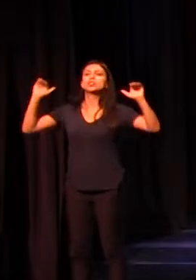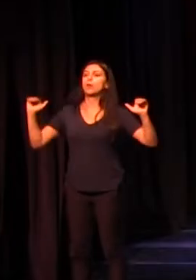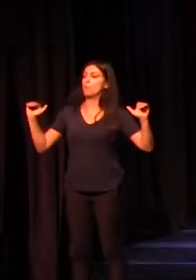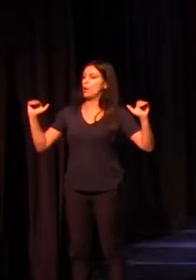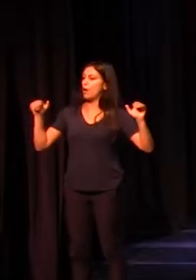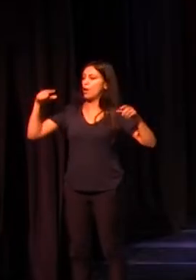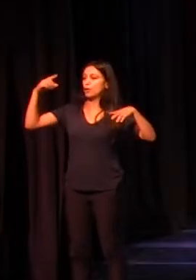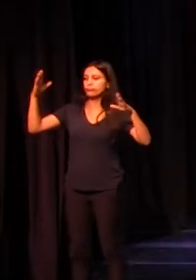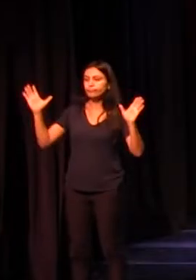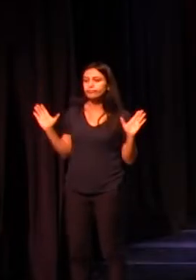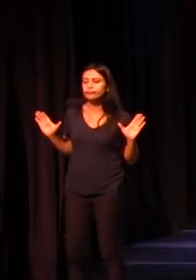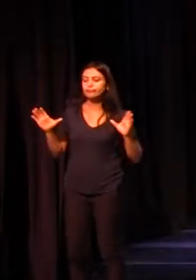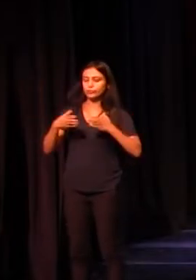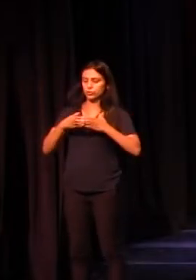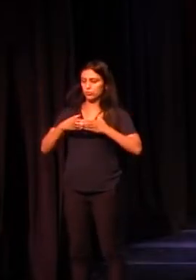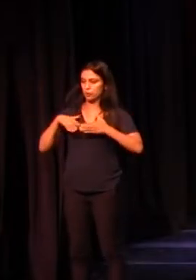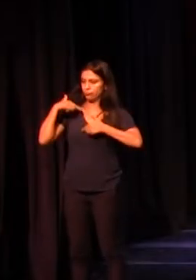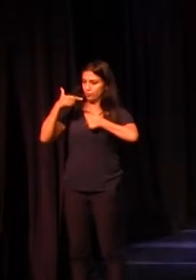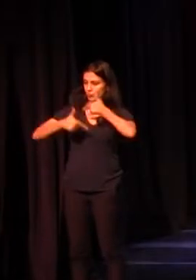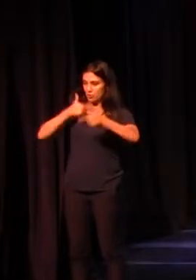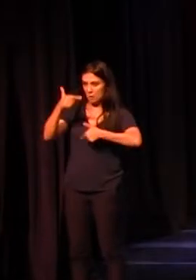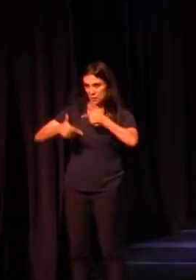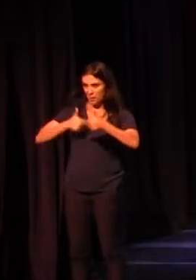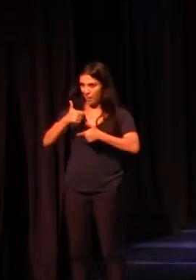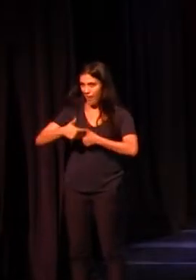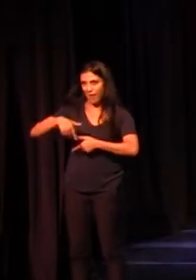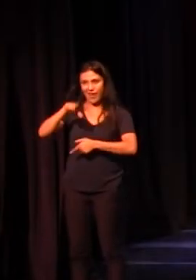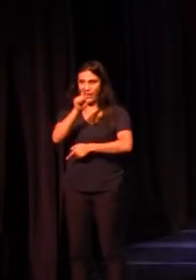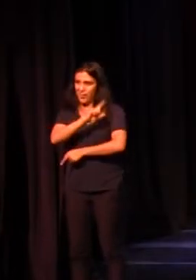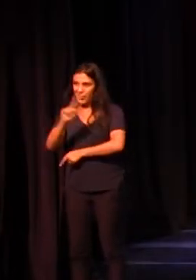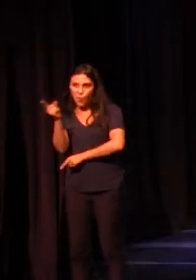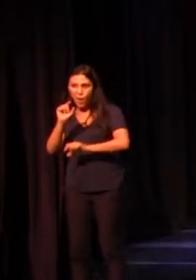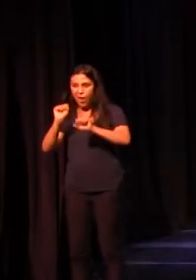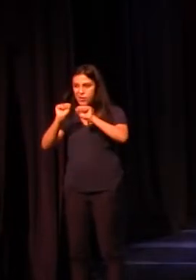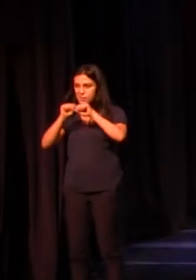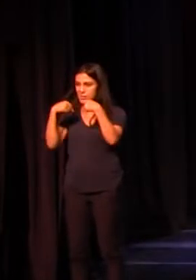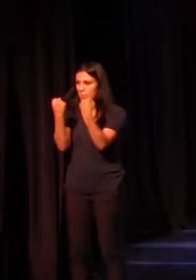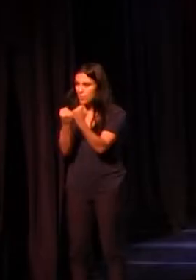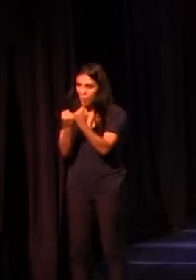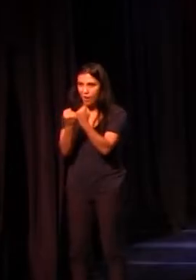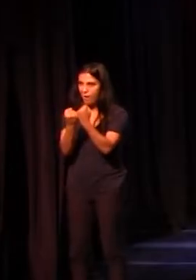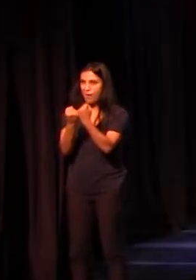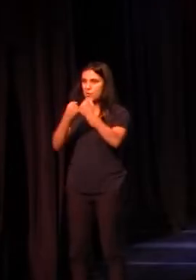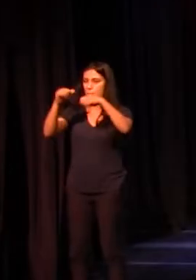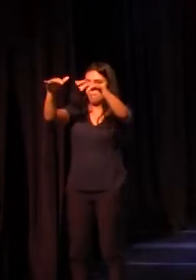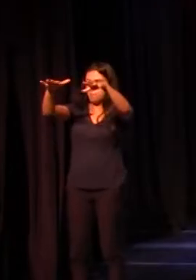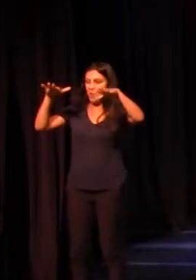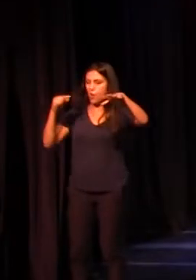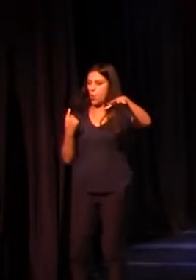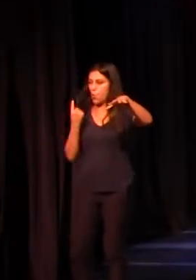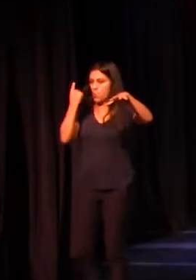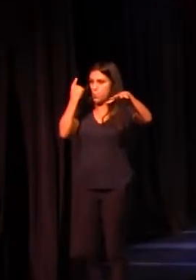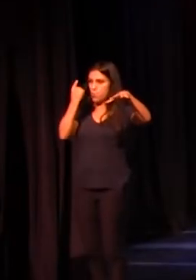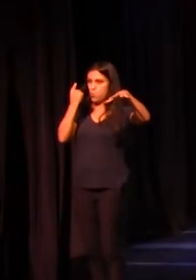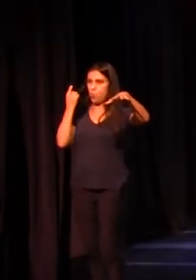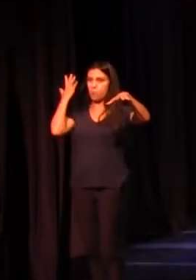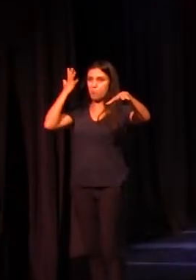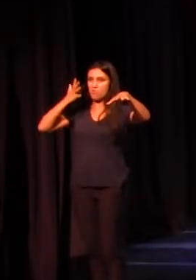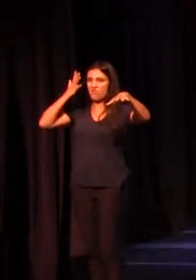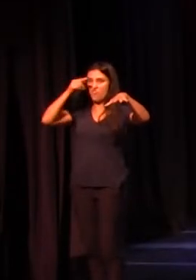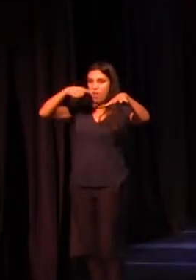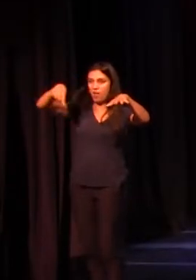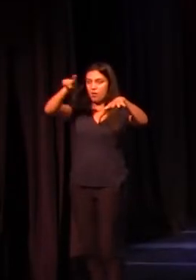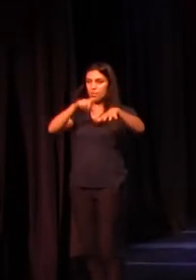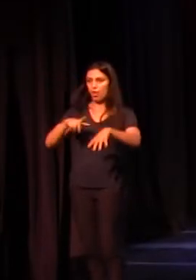para a discussão, porque senão vira um seminário, uma pessoa falando e as outras ouvindo. Então, a ideia é que nos GTs isso